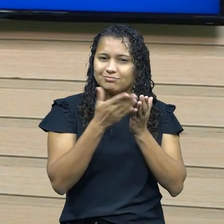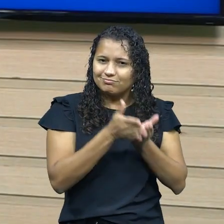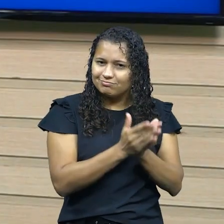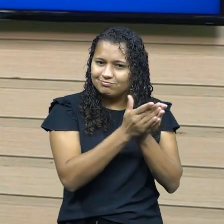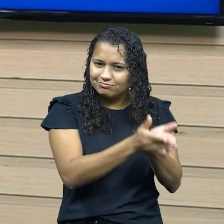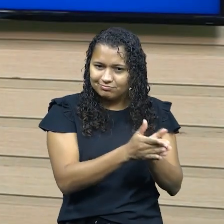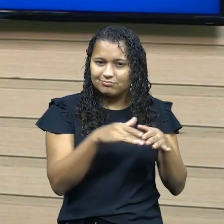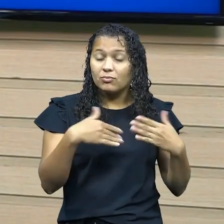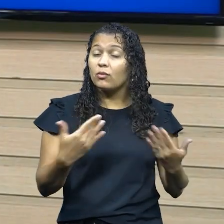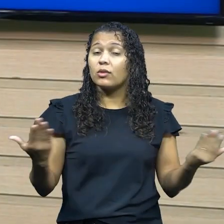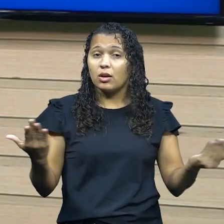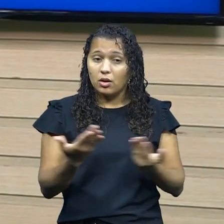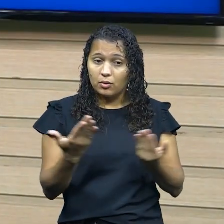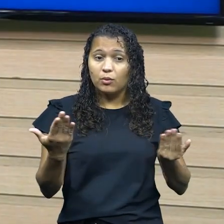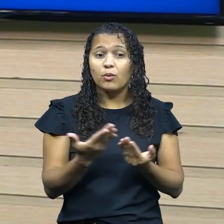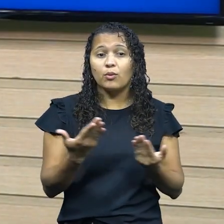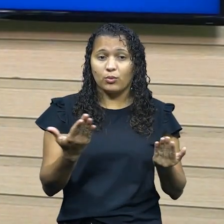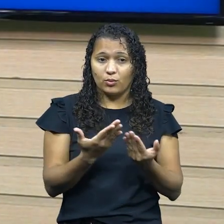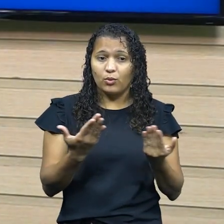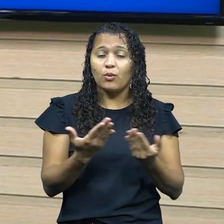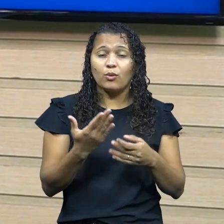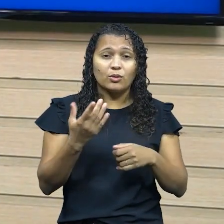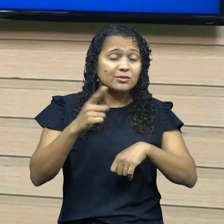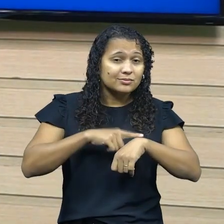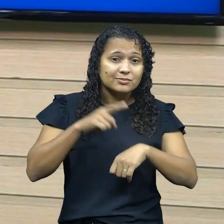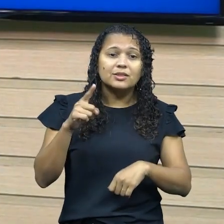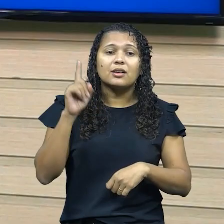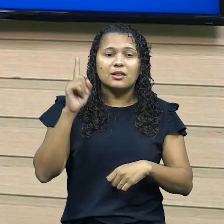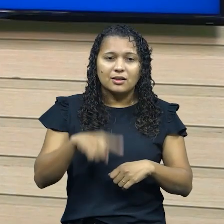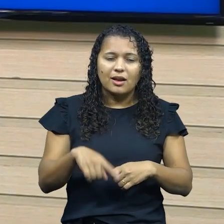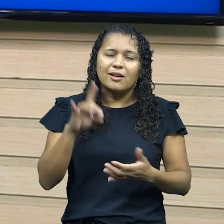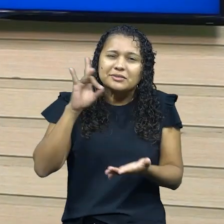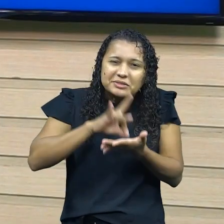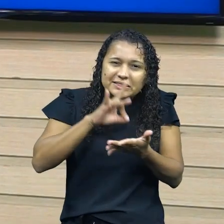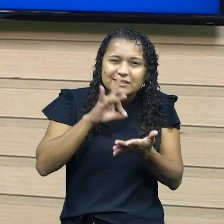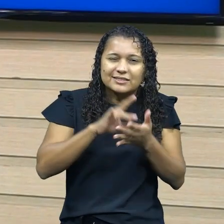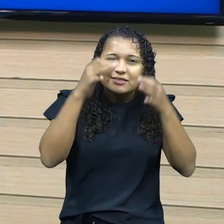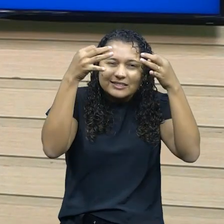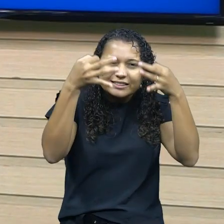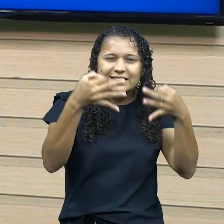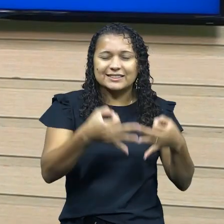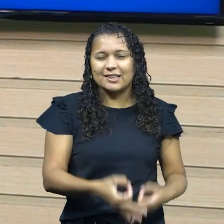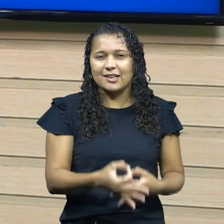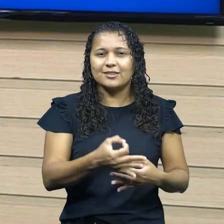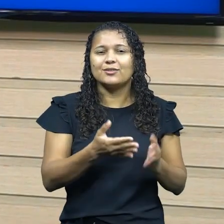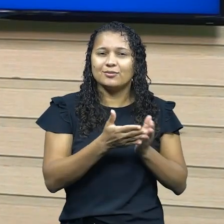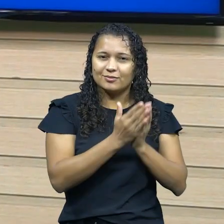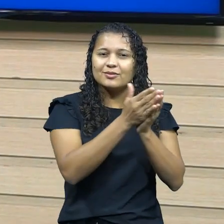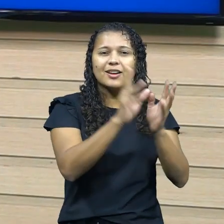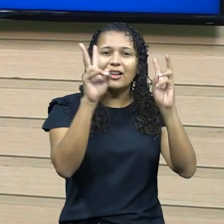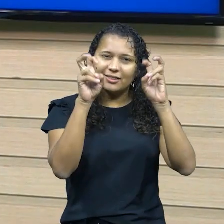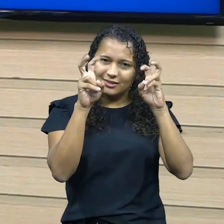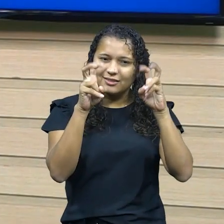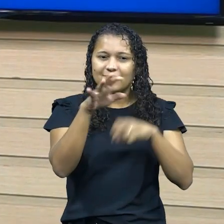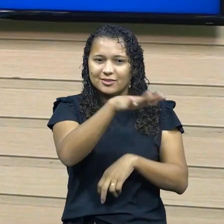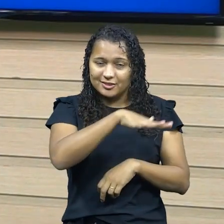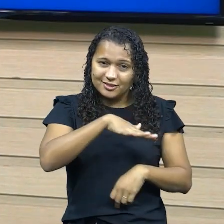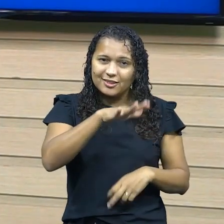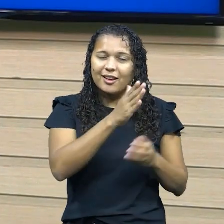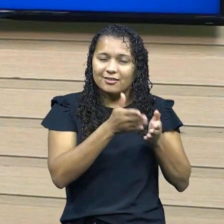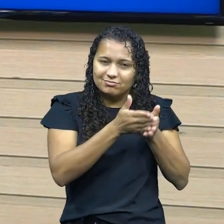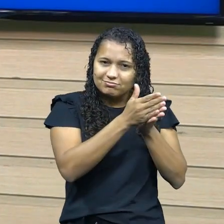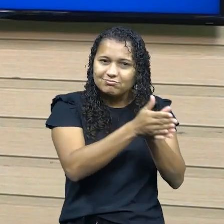Então vamos de fato iniciar o nosso curso agora falando exatamente sobre a nossa temática, que é a área de portos.